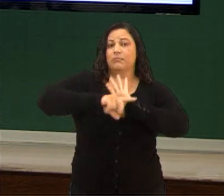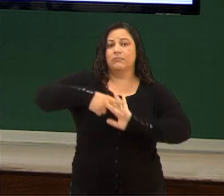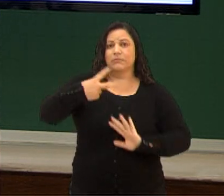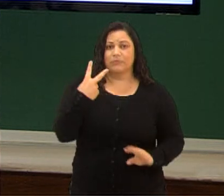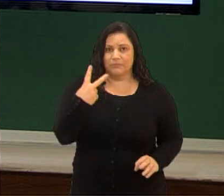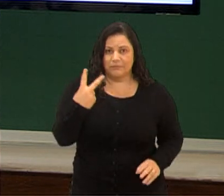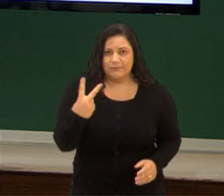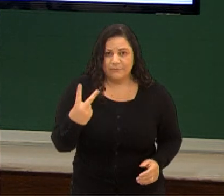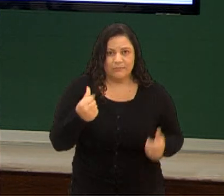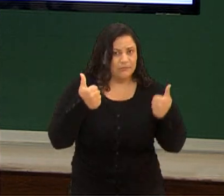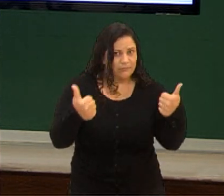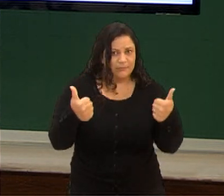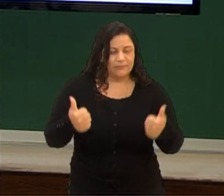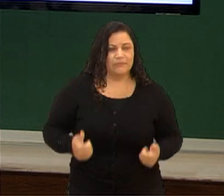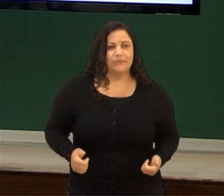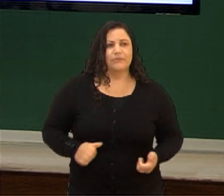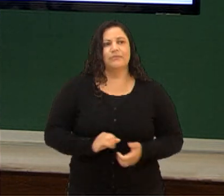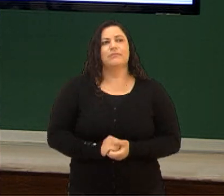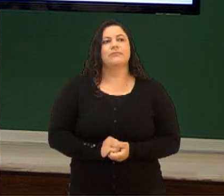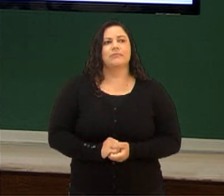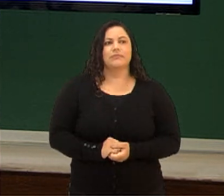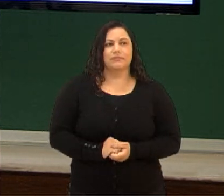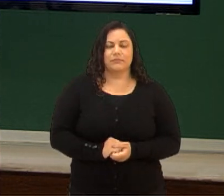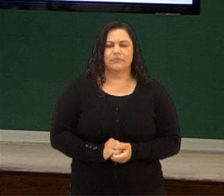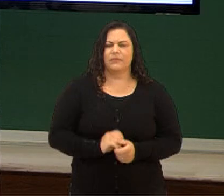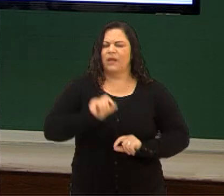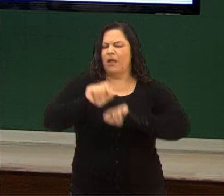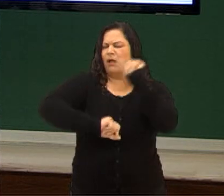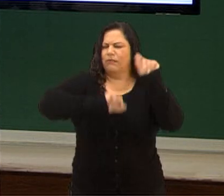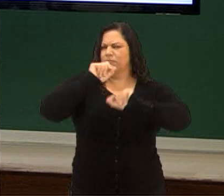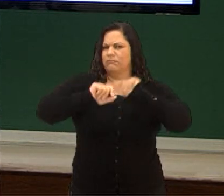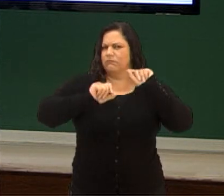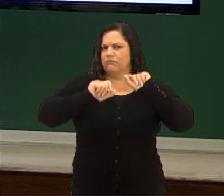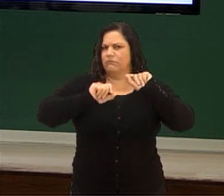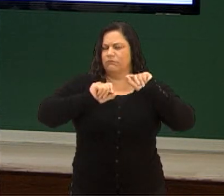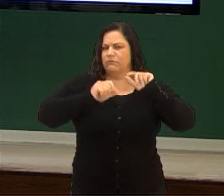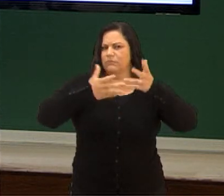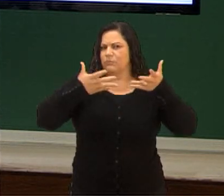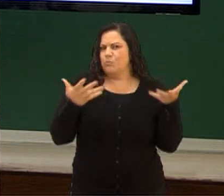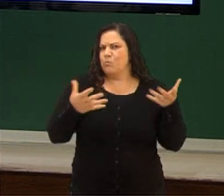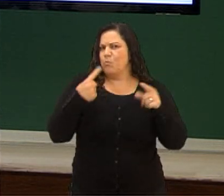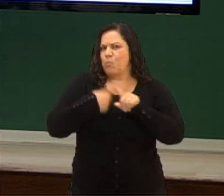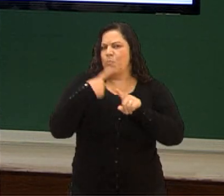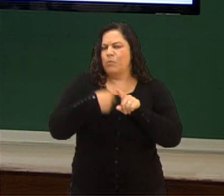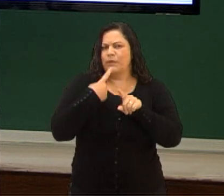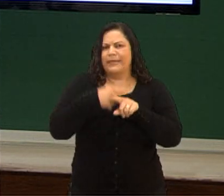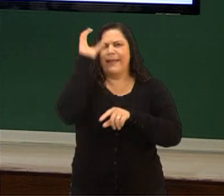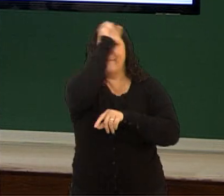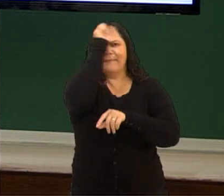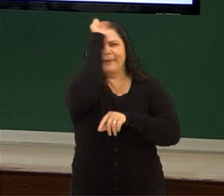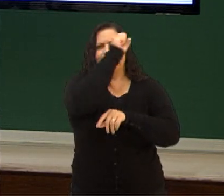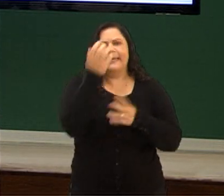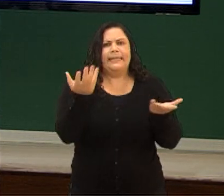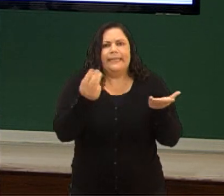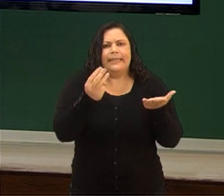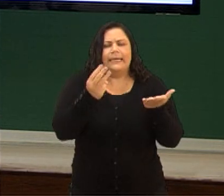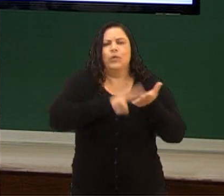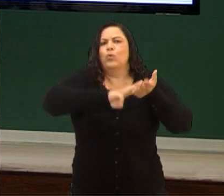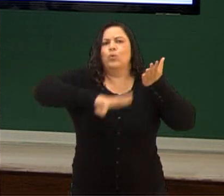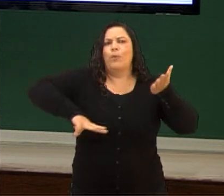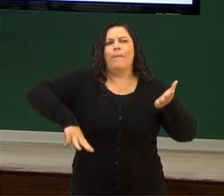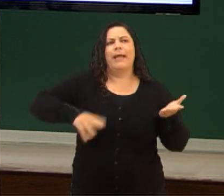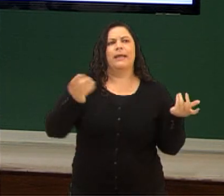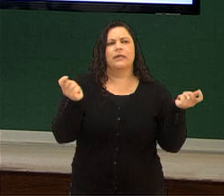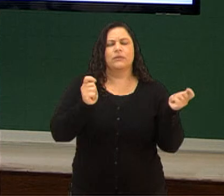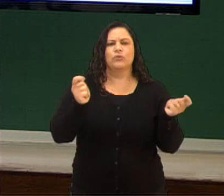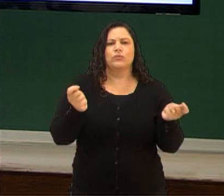2. Tudo bem? Beleza. Agora, para que a gente está trabalhando esse método do cofator. Desculpa, o método da matriz adjunta,